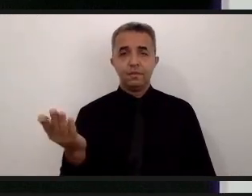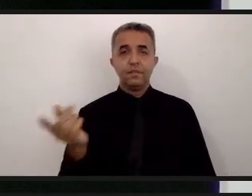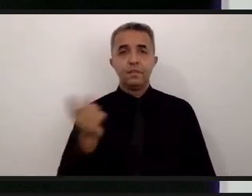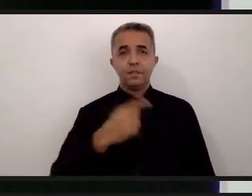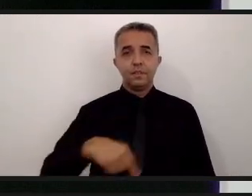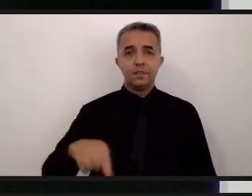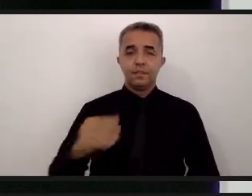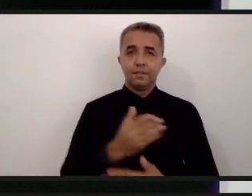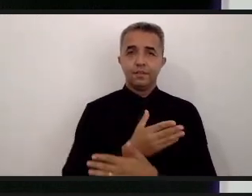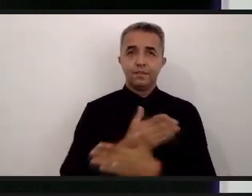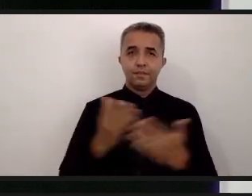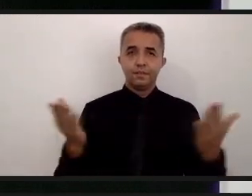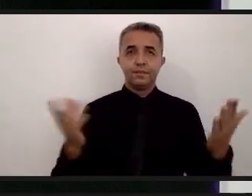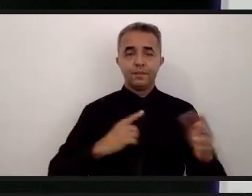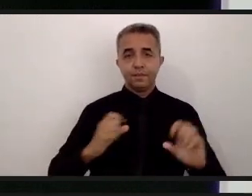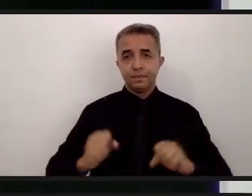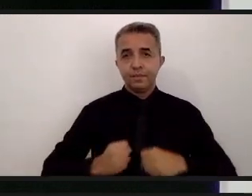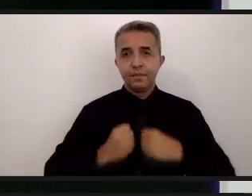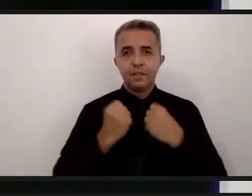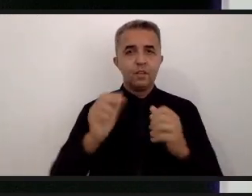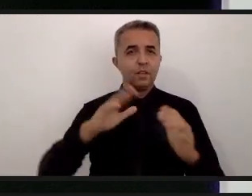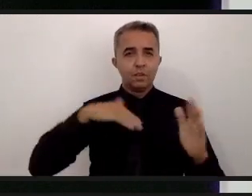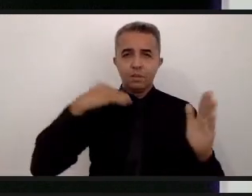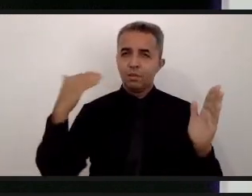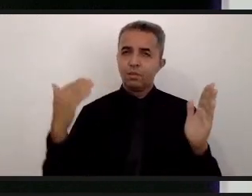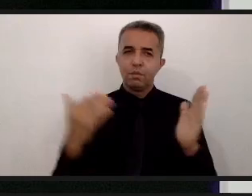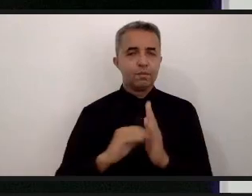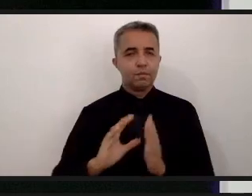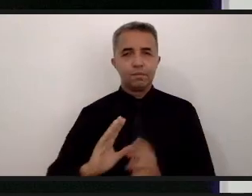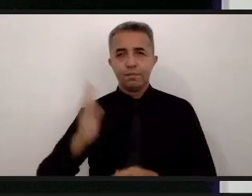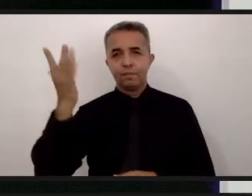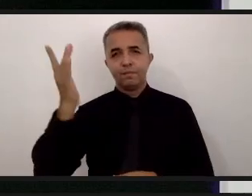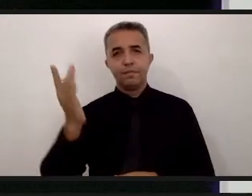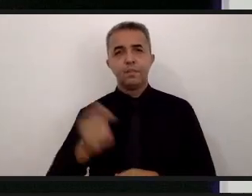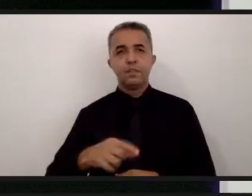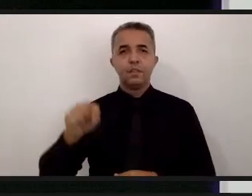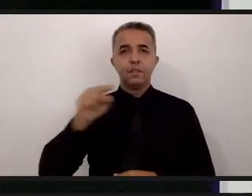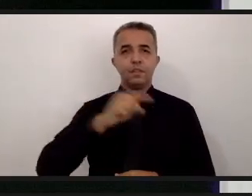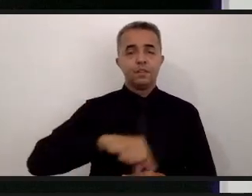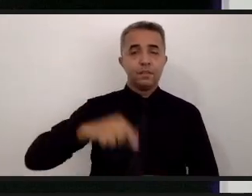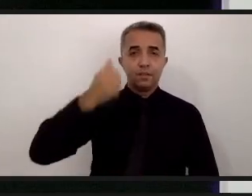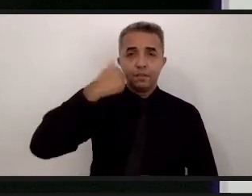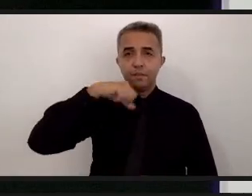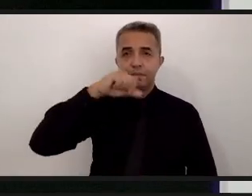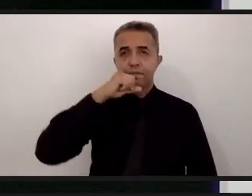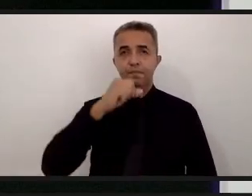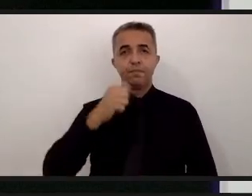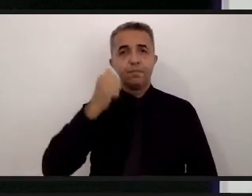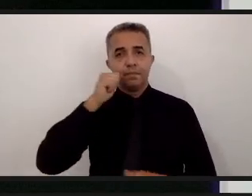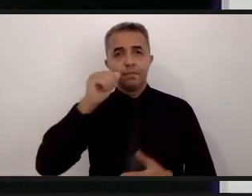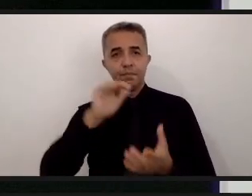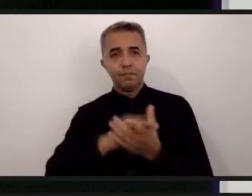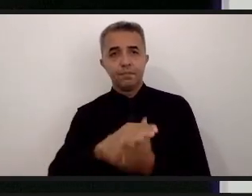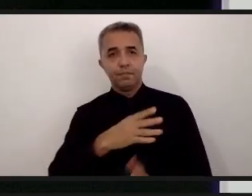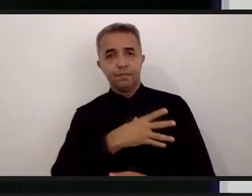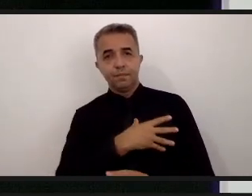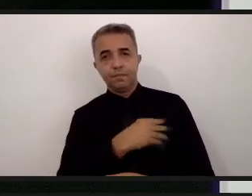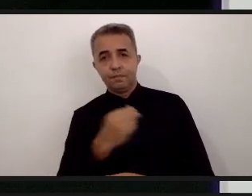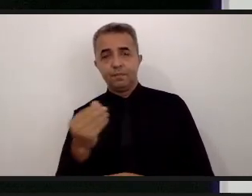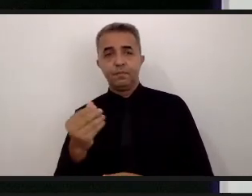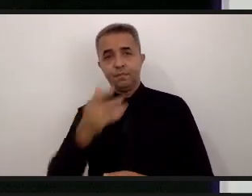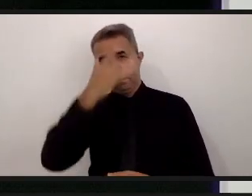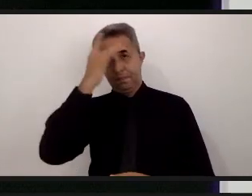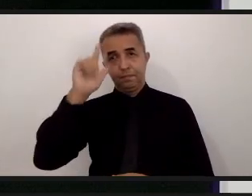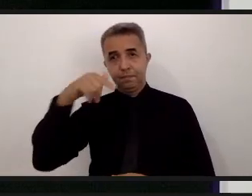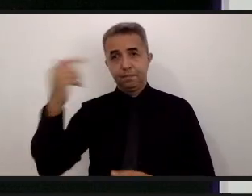decidimos tentar tudo o que o dia nos reserva. Muitas aqui são mães, esposas, filhas, e têm alguém para cuidar, e muitas vezes acabamos